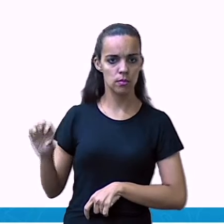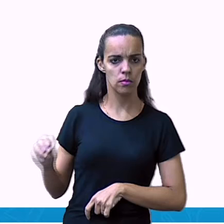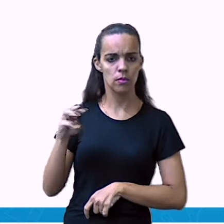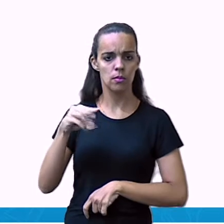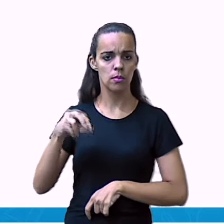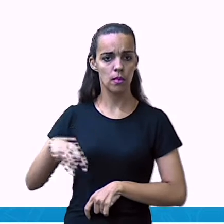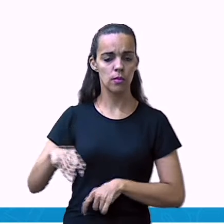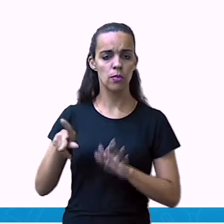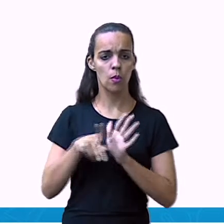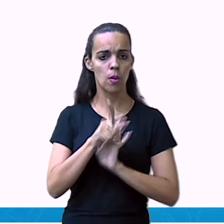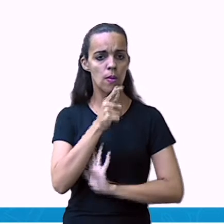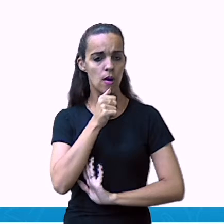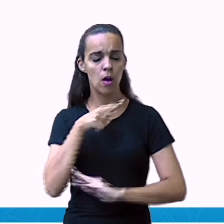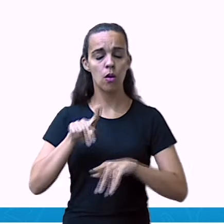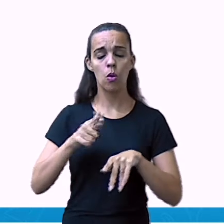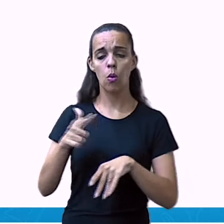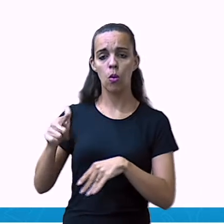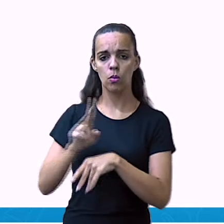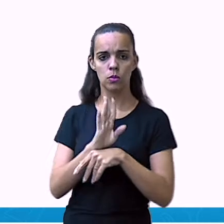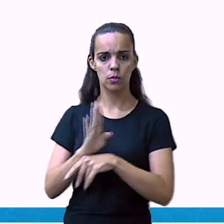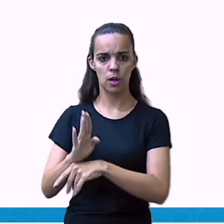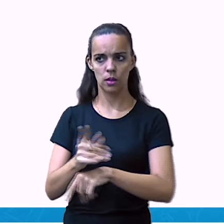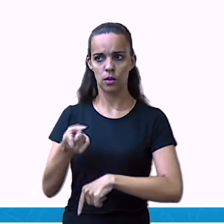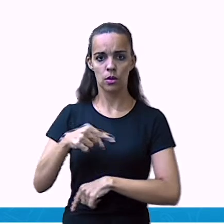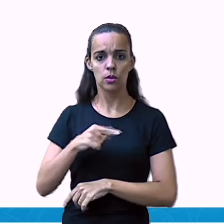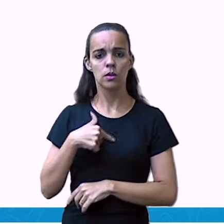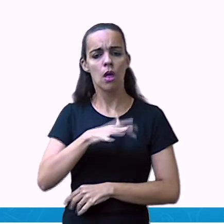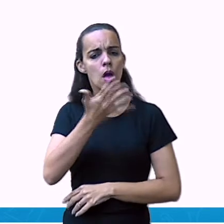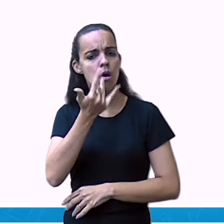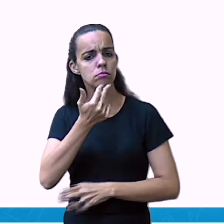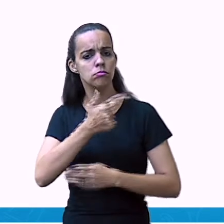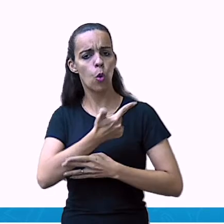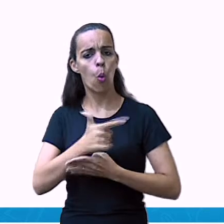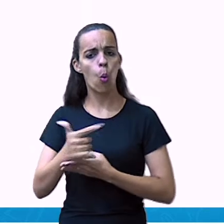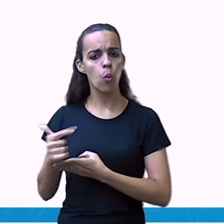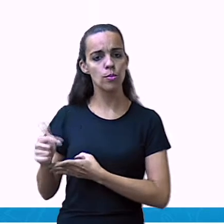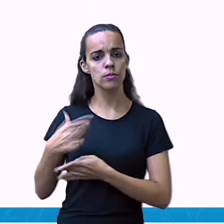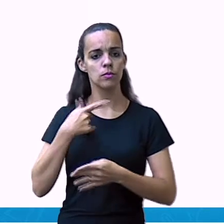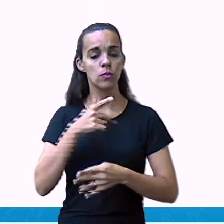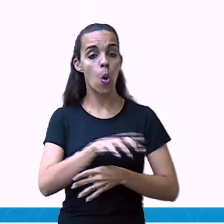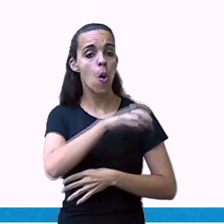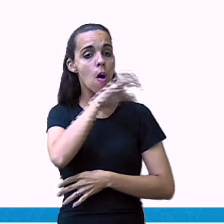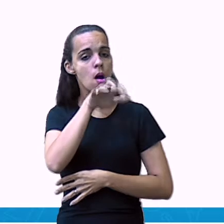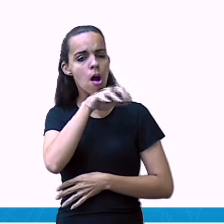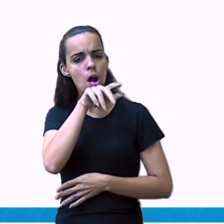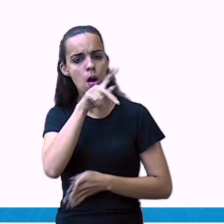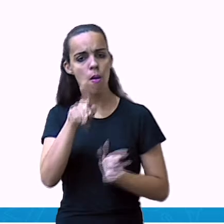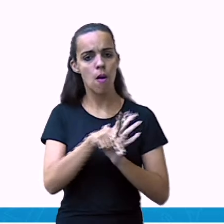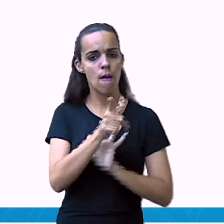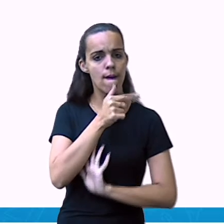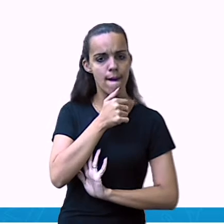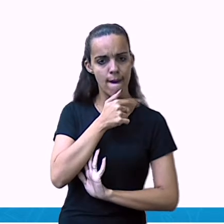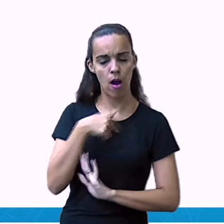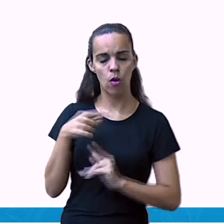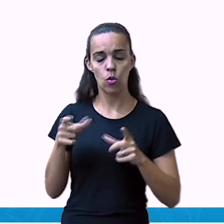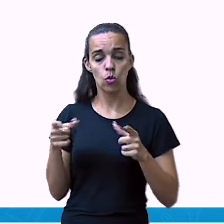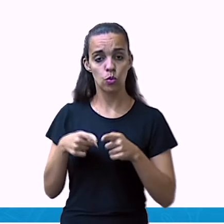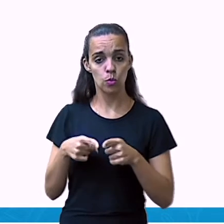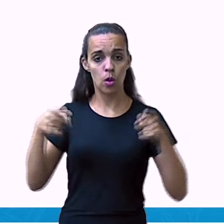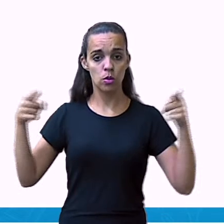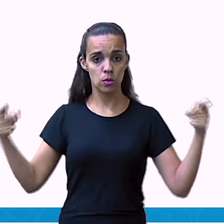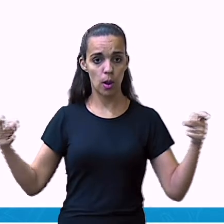O segundo, alimentando-se de outros animais marinhos, dos menores aos maiores, plâncton